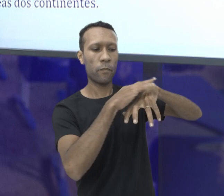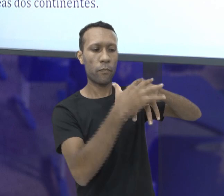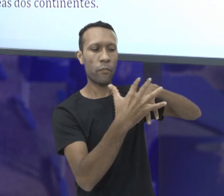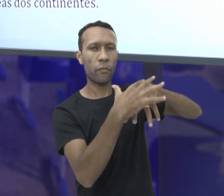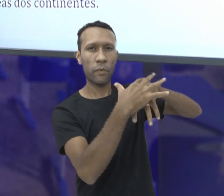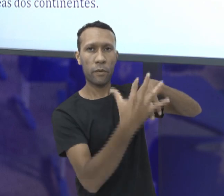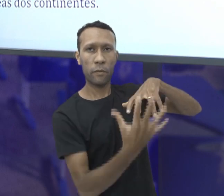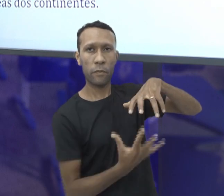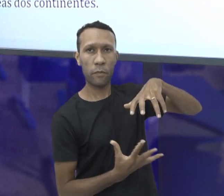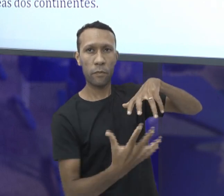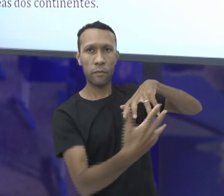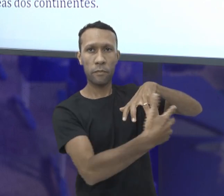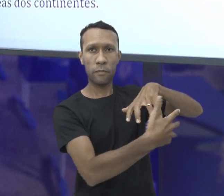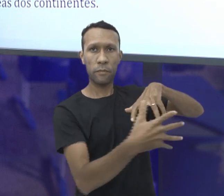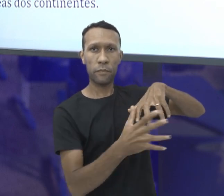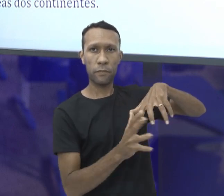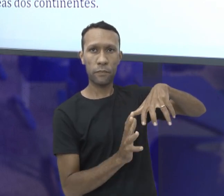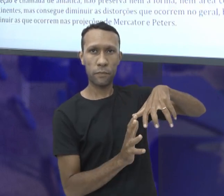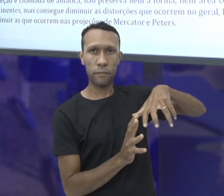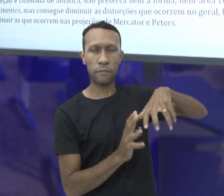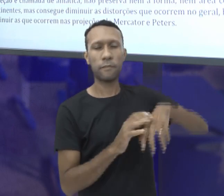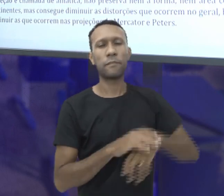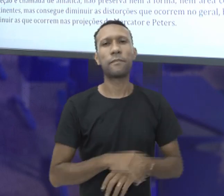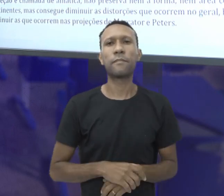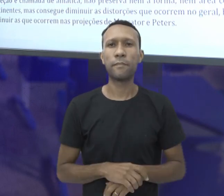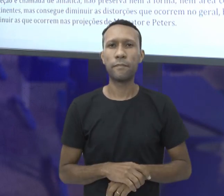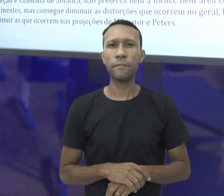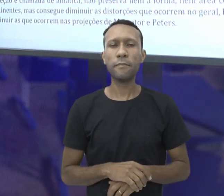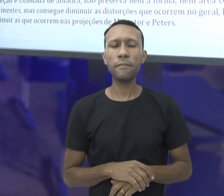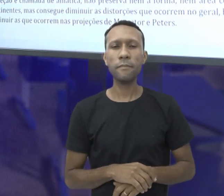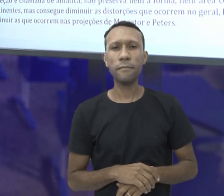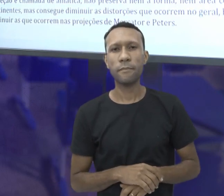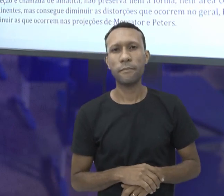uma coordenada geográfica.